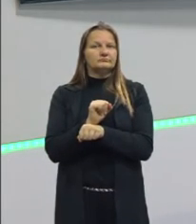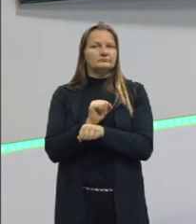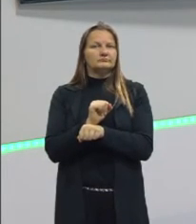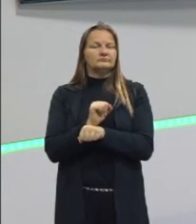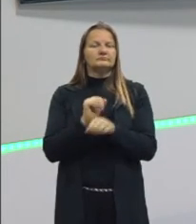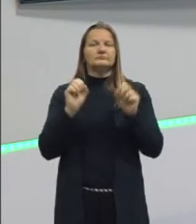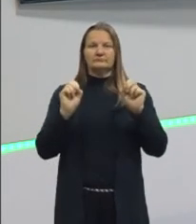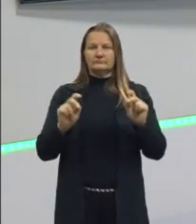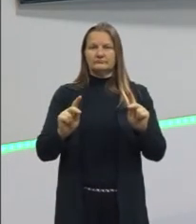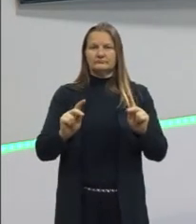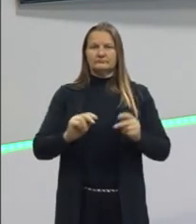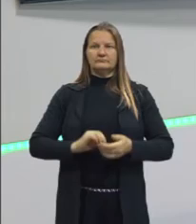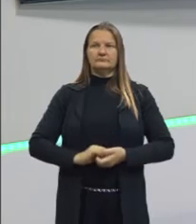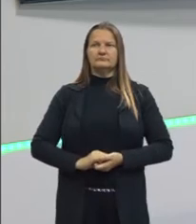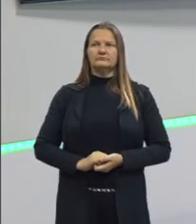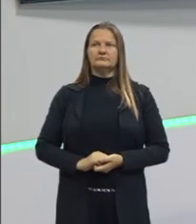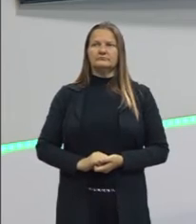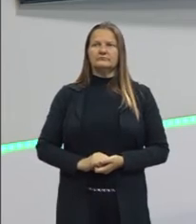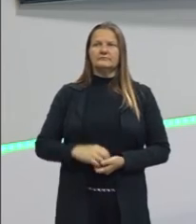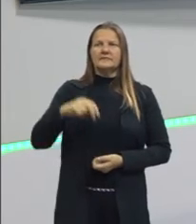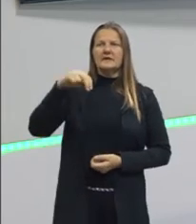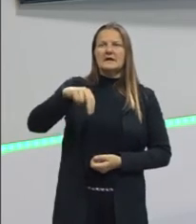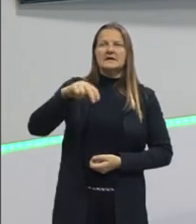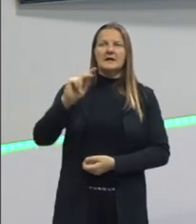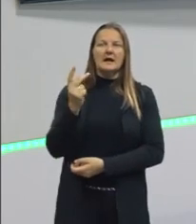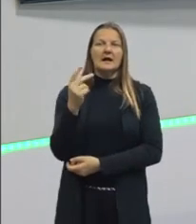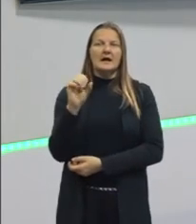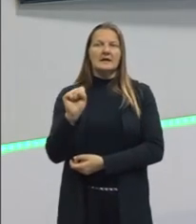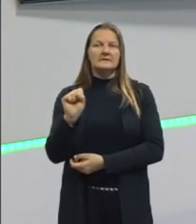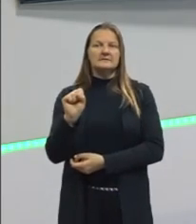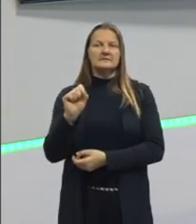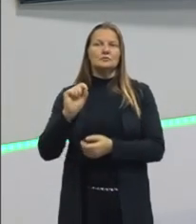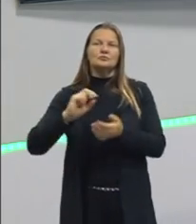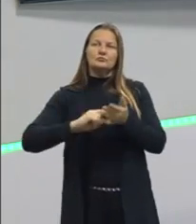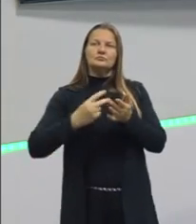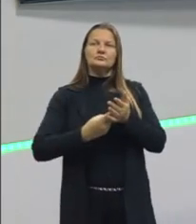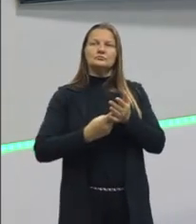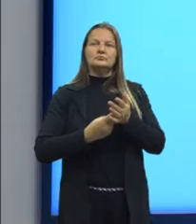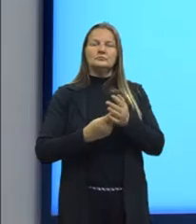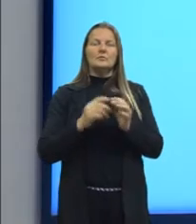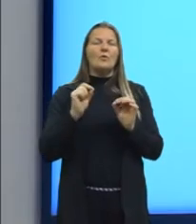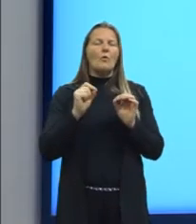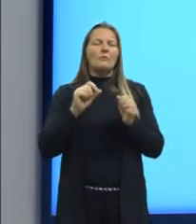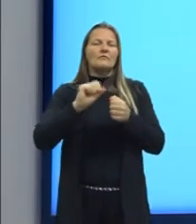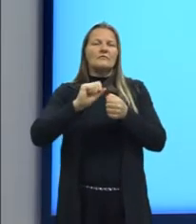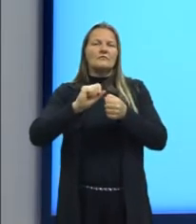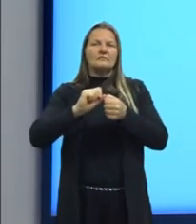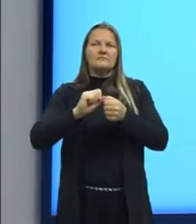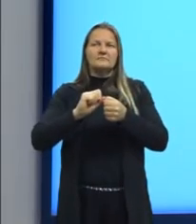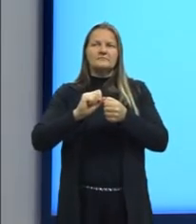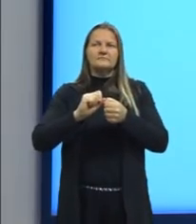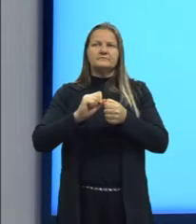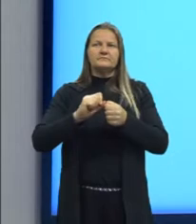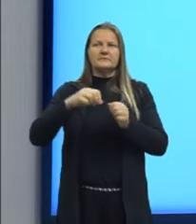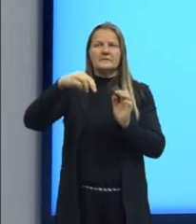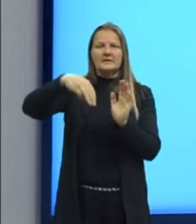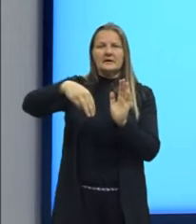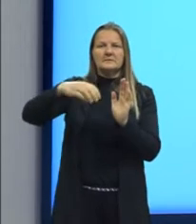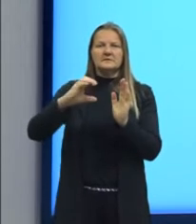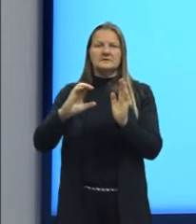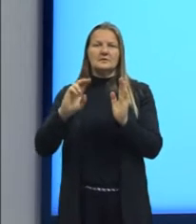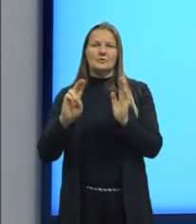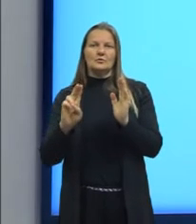certo e o MHS é o quê ele é a projeção do mcu